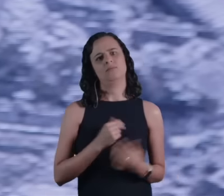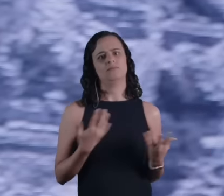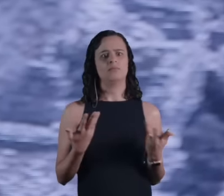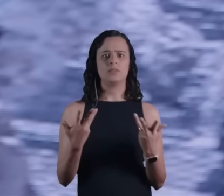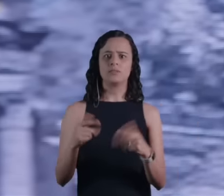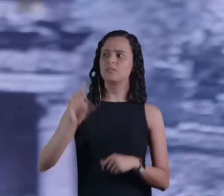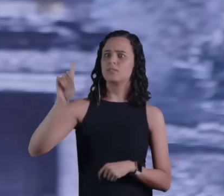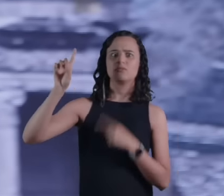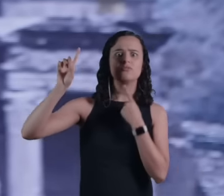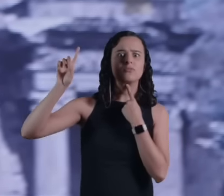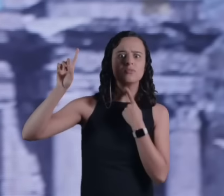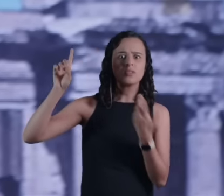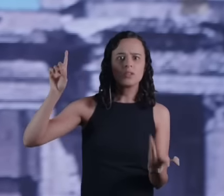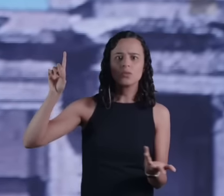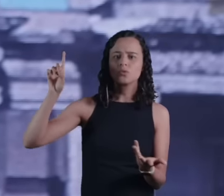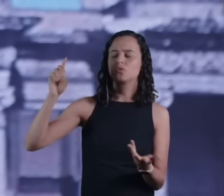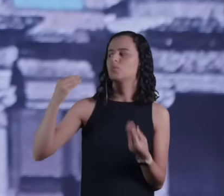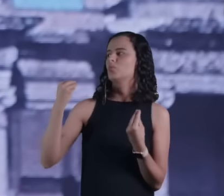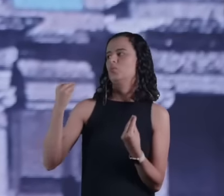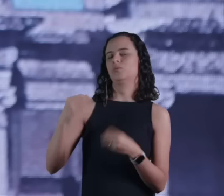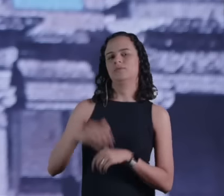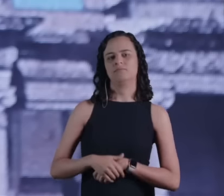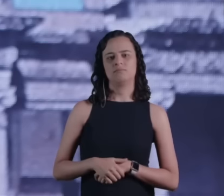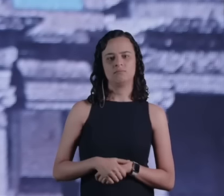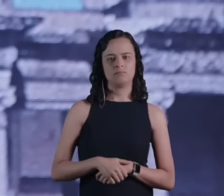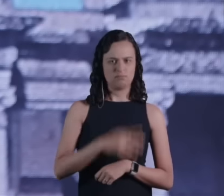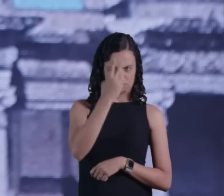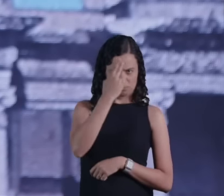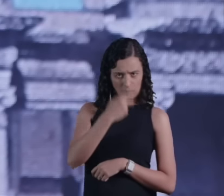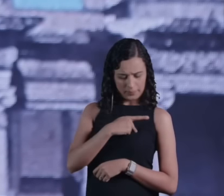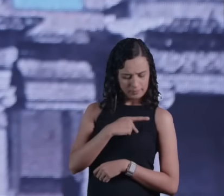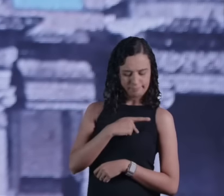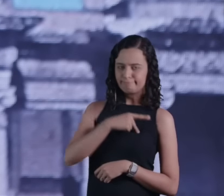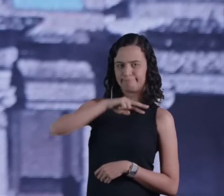vontade de Deus. Não por vontade própria.